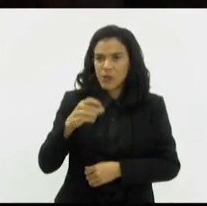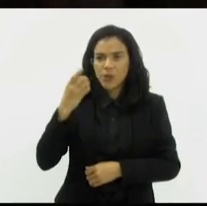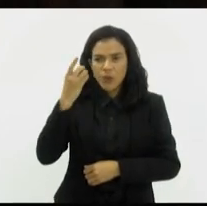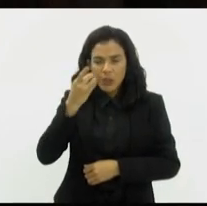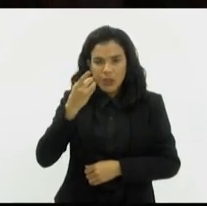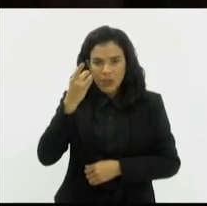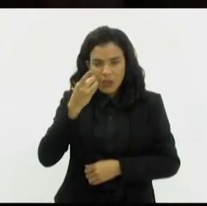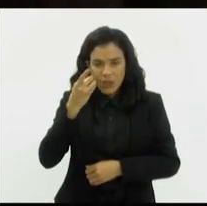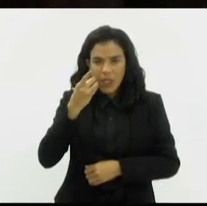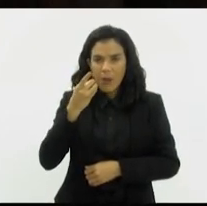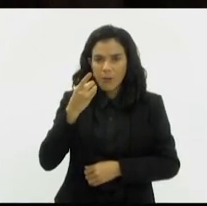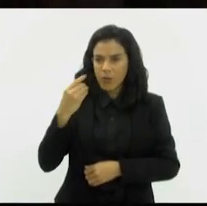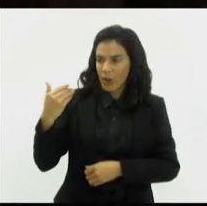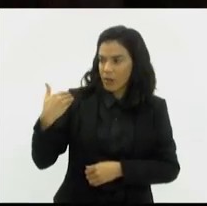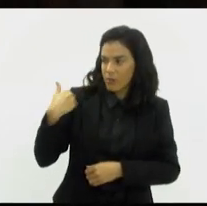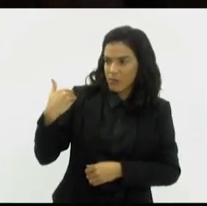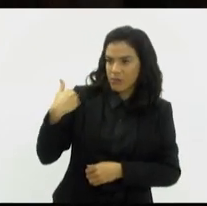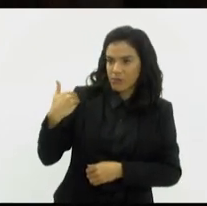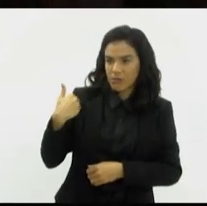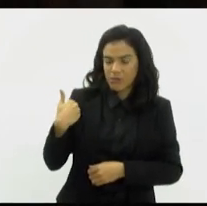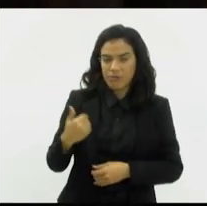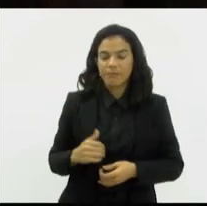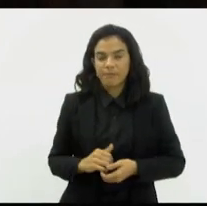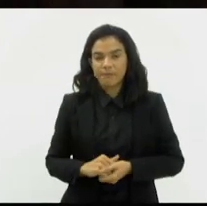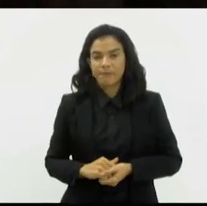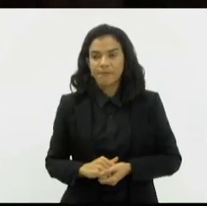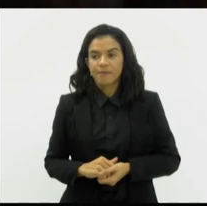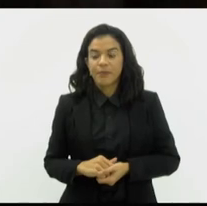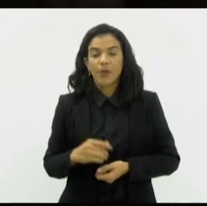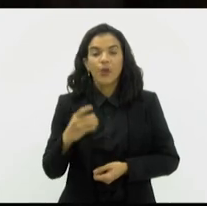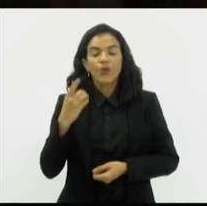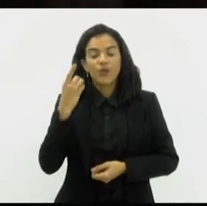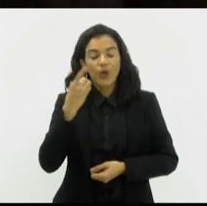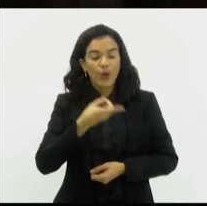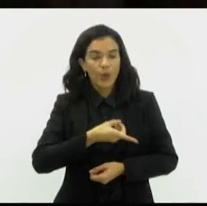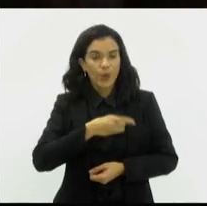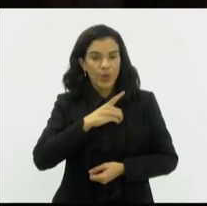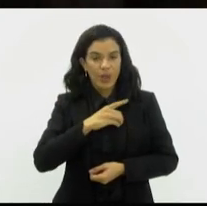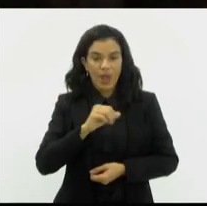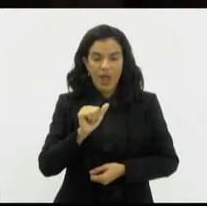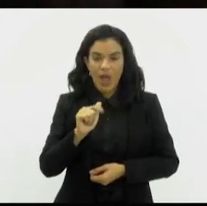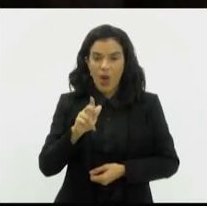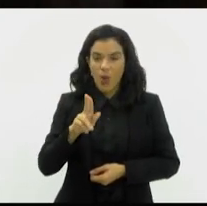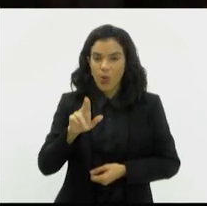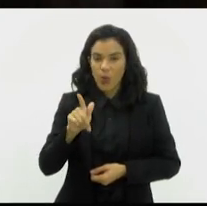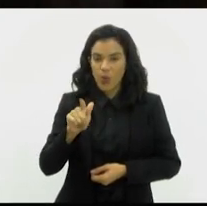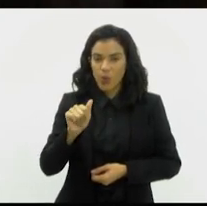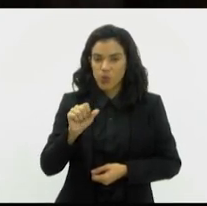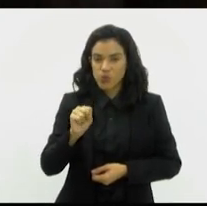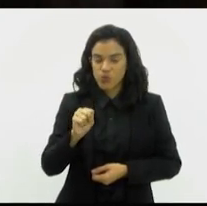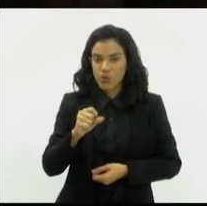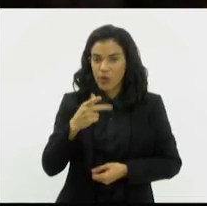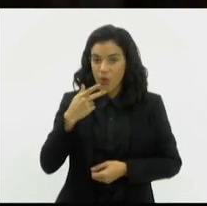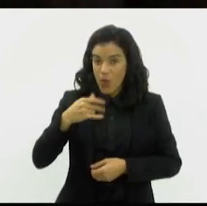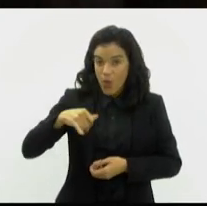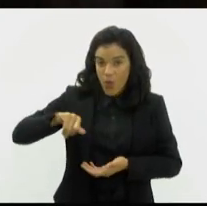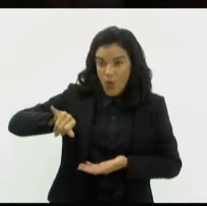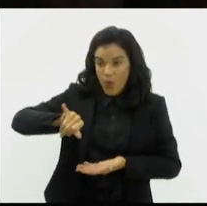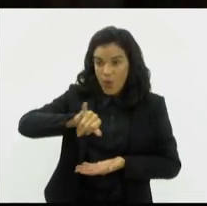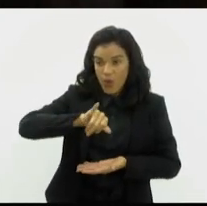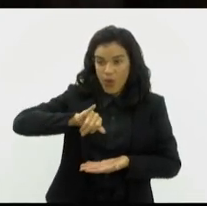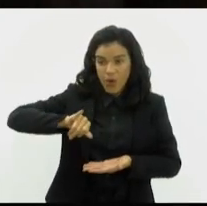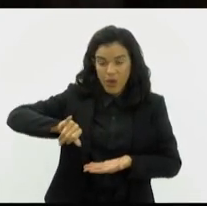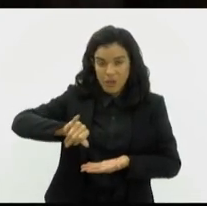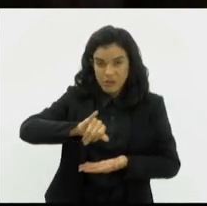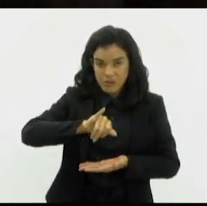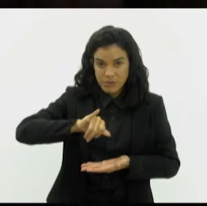aqui me corrigiu, foi o delegado Augusto. O azeite está chegando à